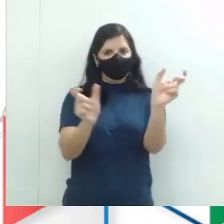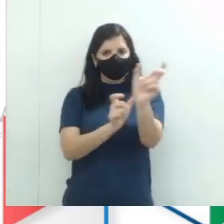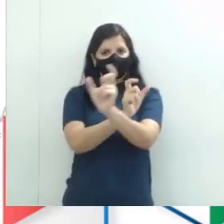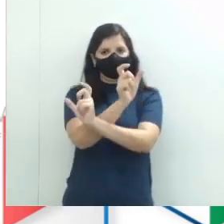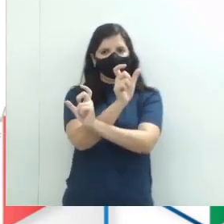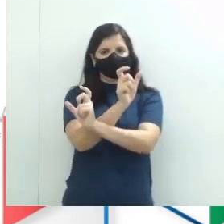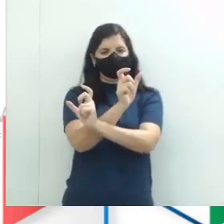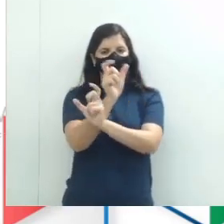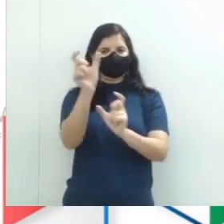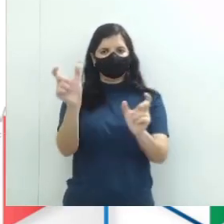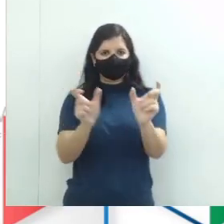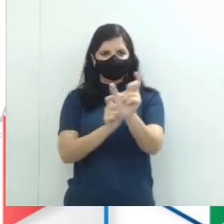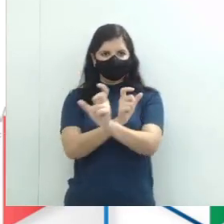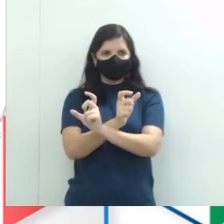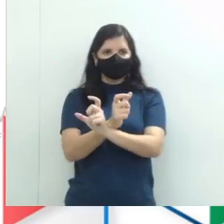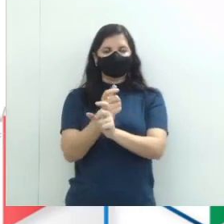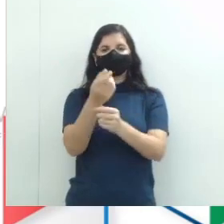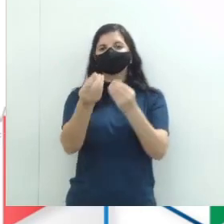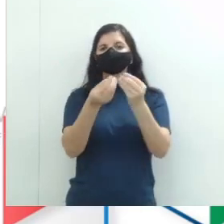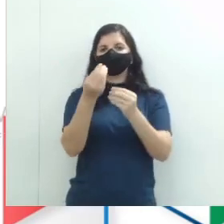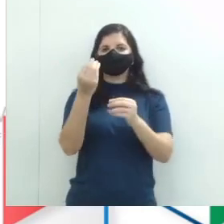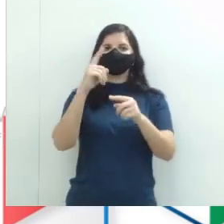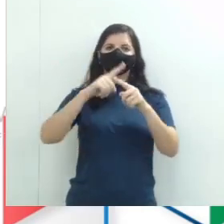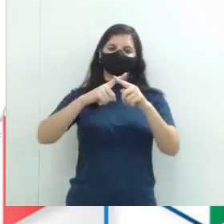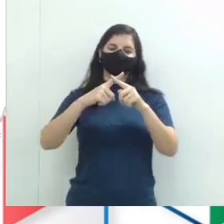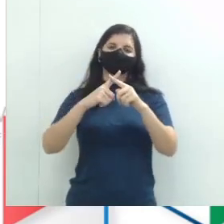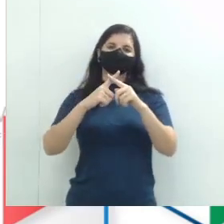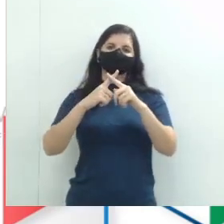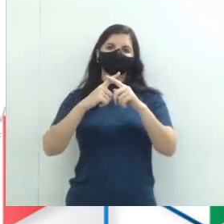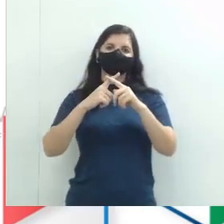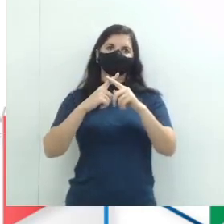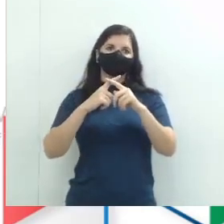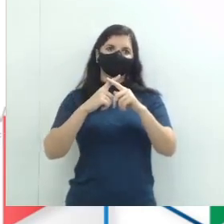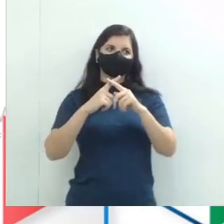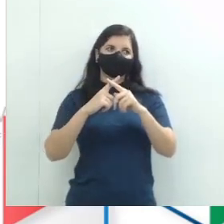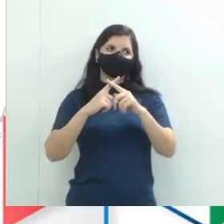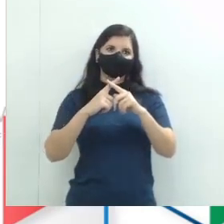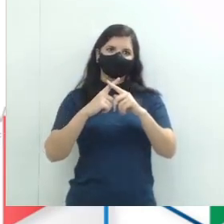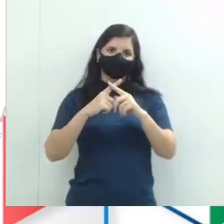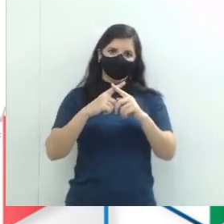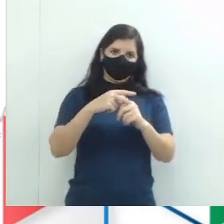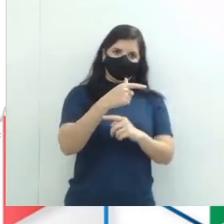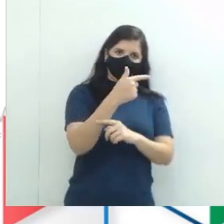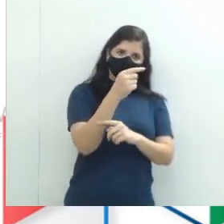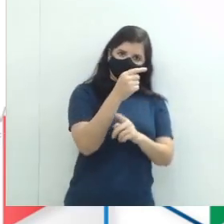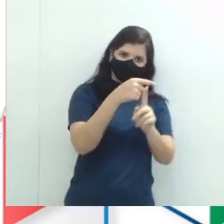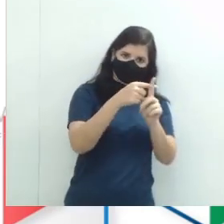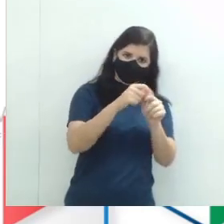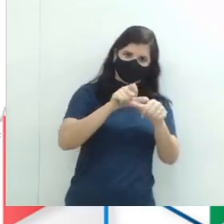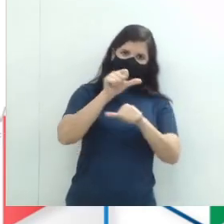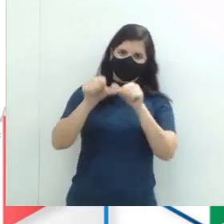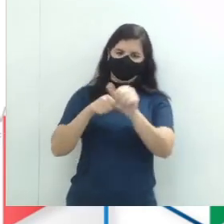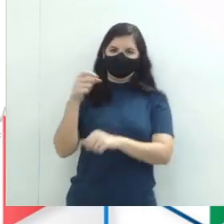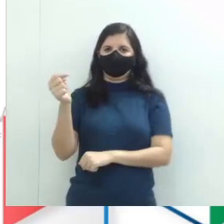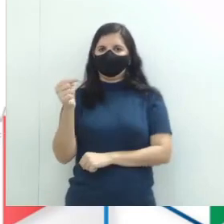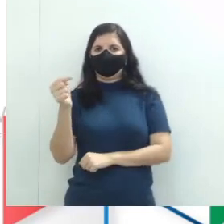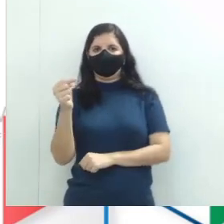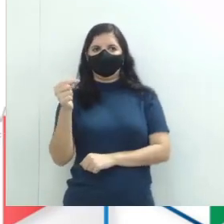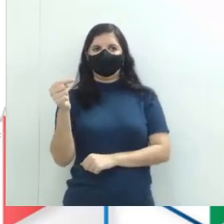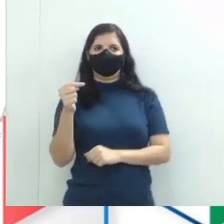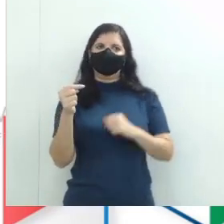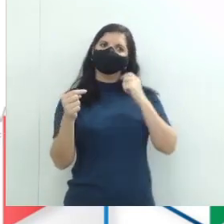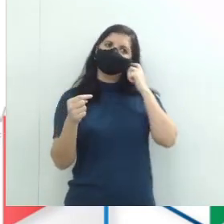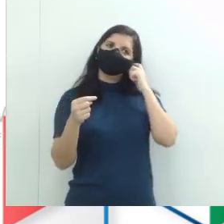vai passar para o segundo. O que é que acontece com ele? Exatamente, muda seu sinal. Ele está mais, vai passar a ser menos